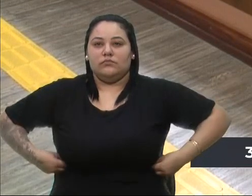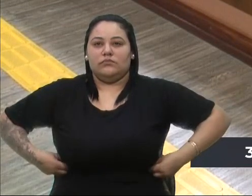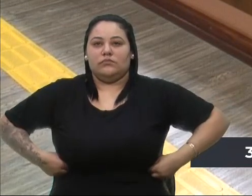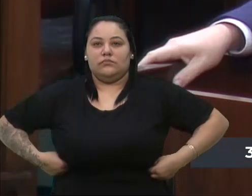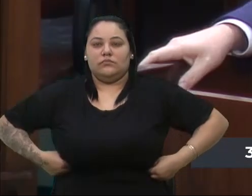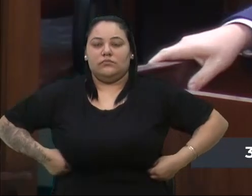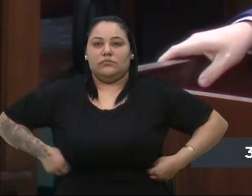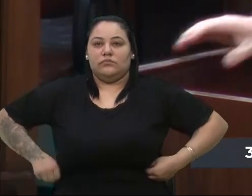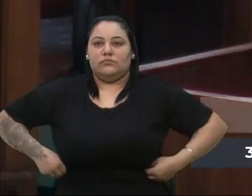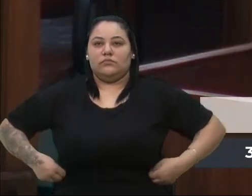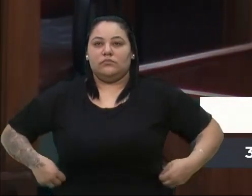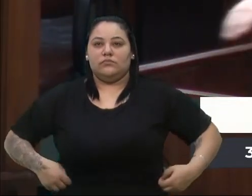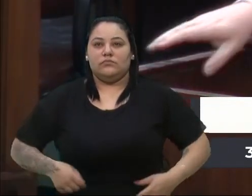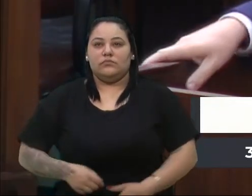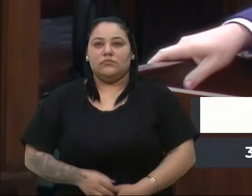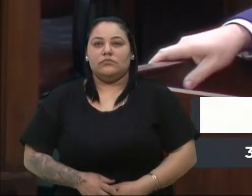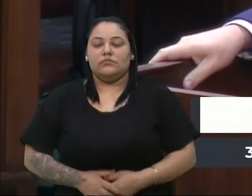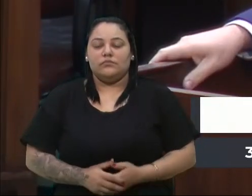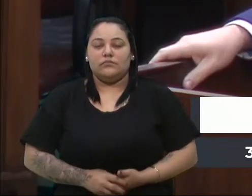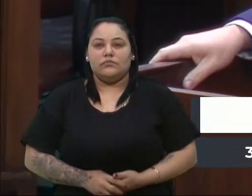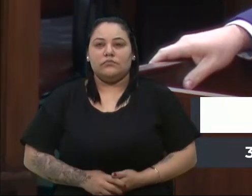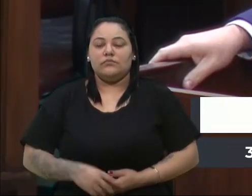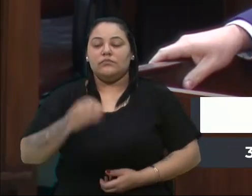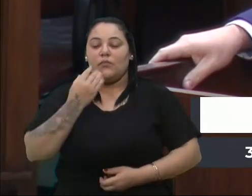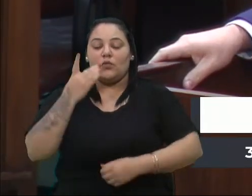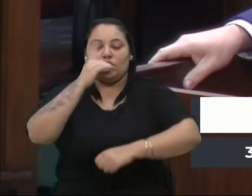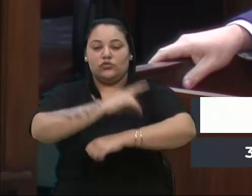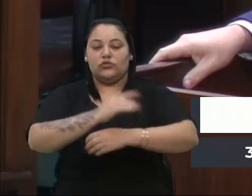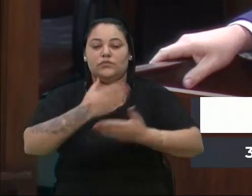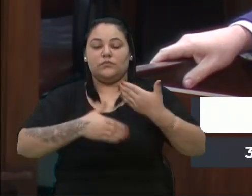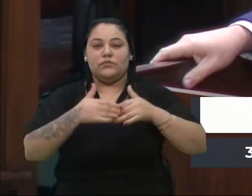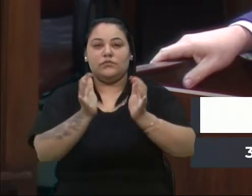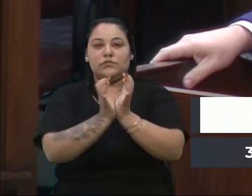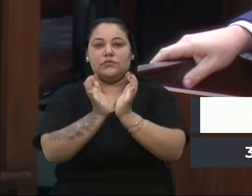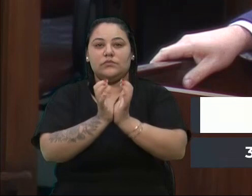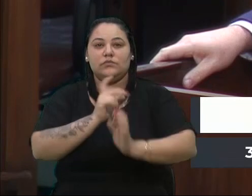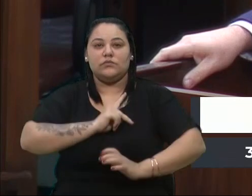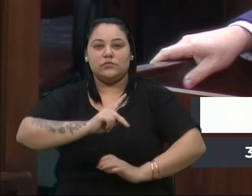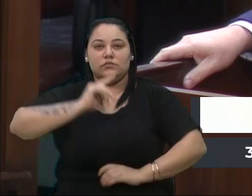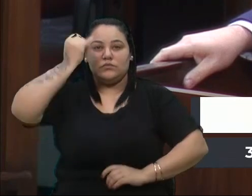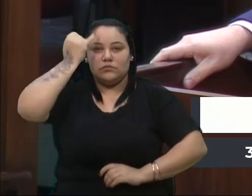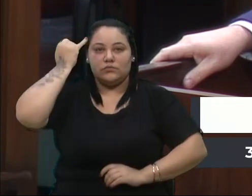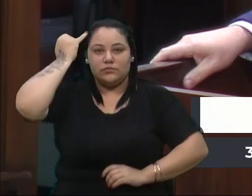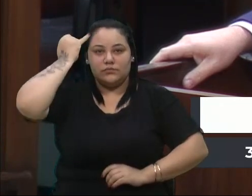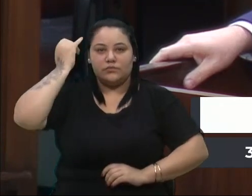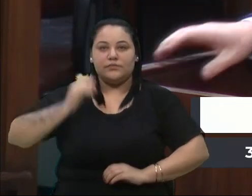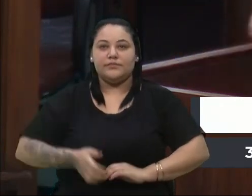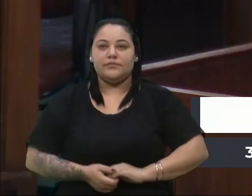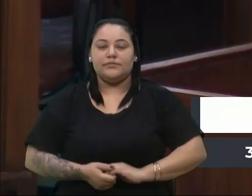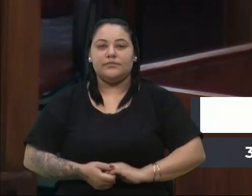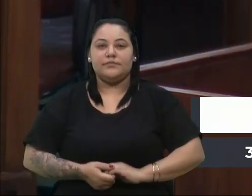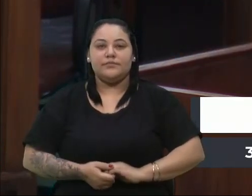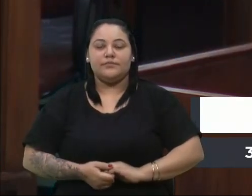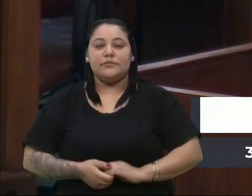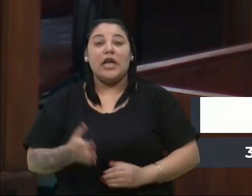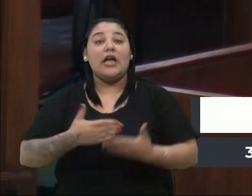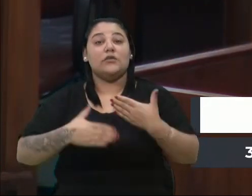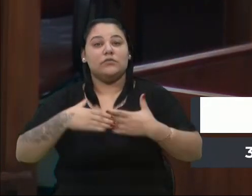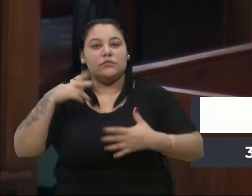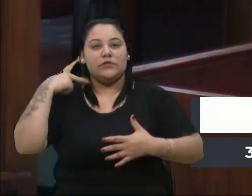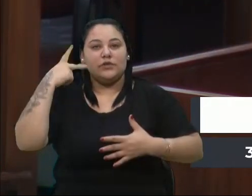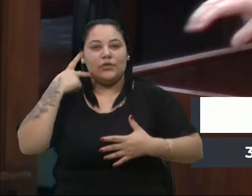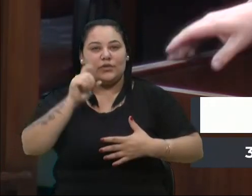Bom dia a todos os colegas, presidente D'Ambros, nobres vereadores, todos que nos